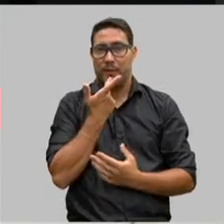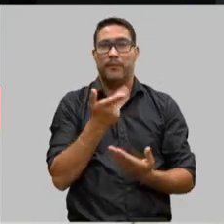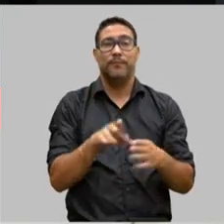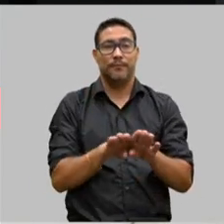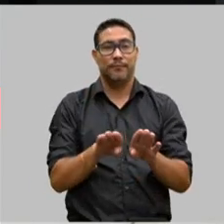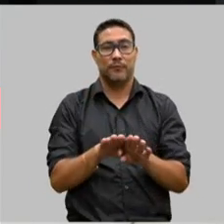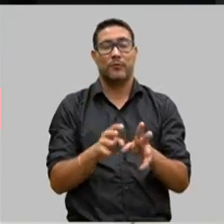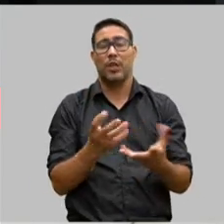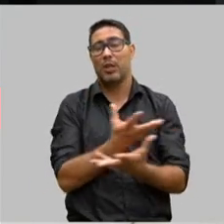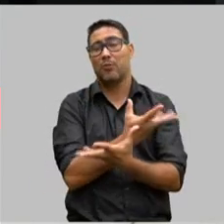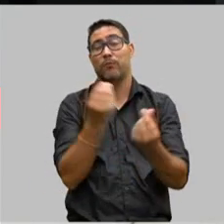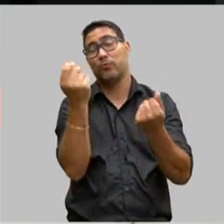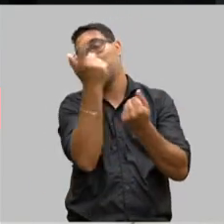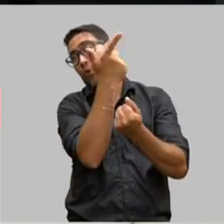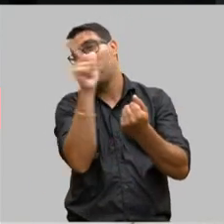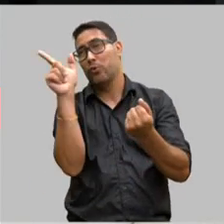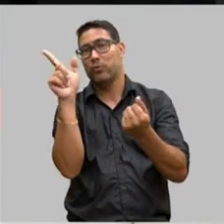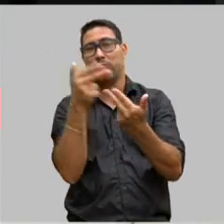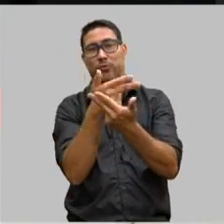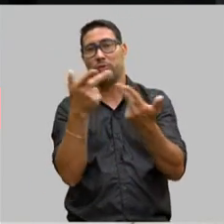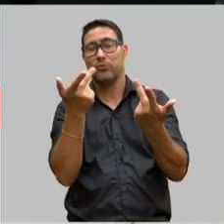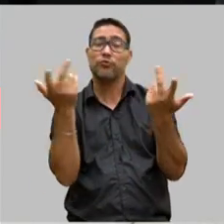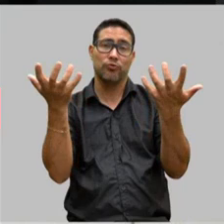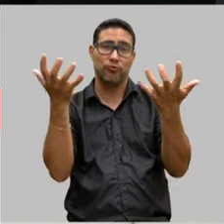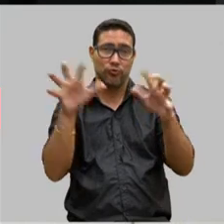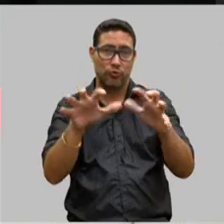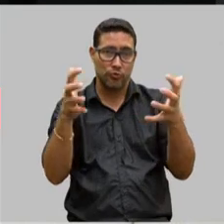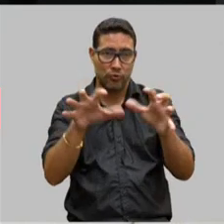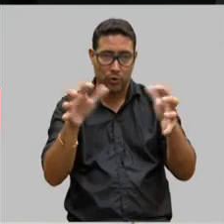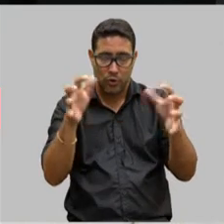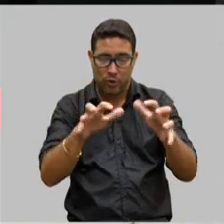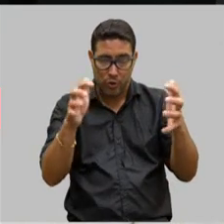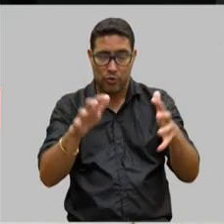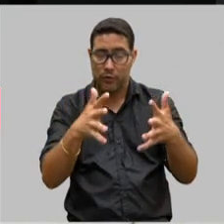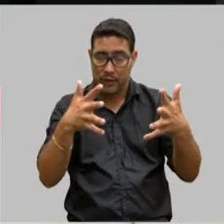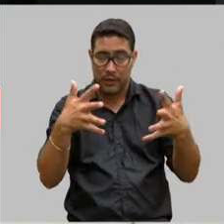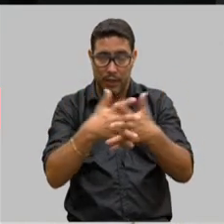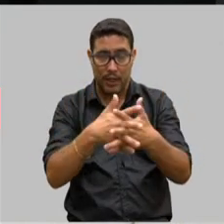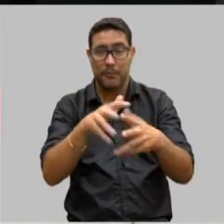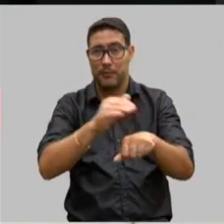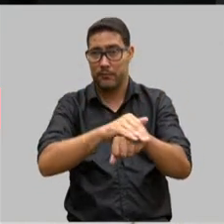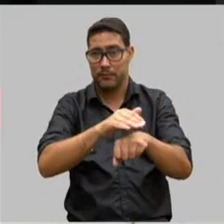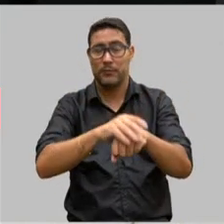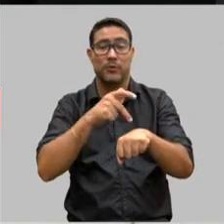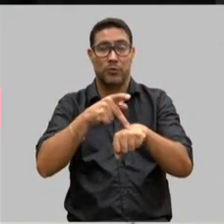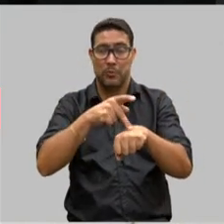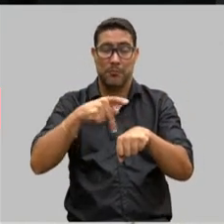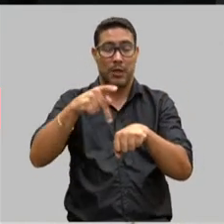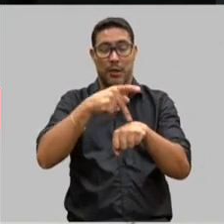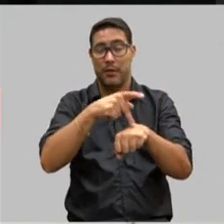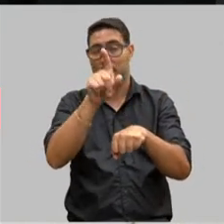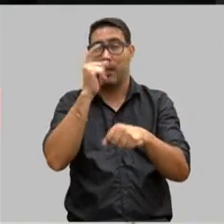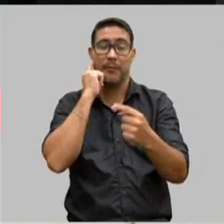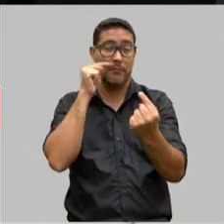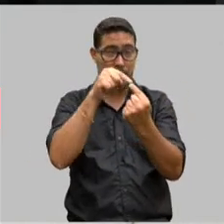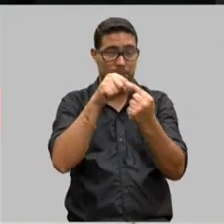outros episódios de chuvas extremas no país, não só restritos a Minas Gerais, mas